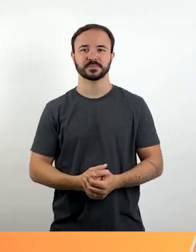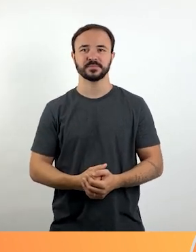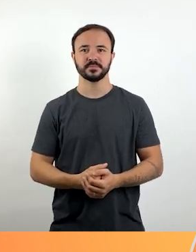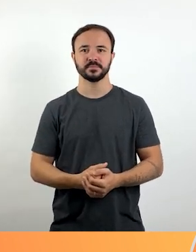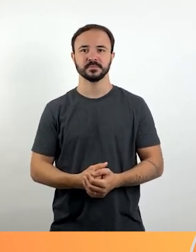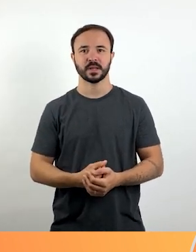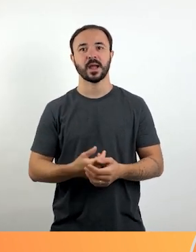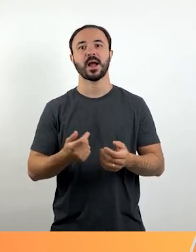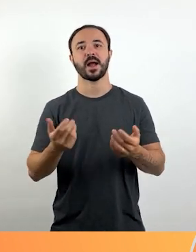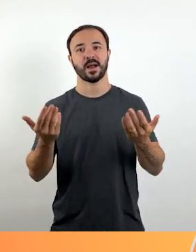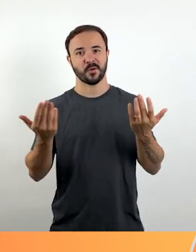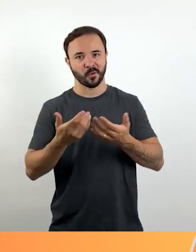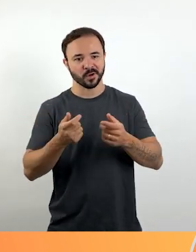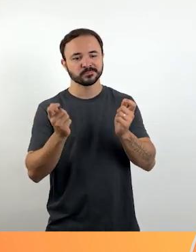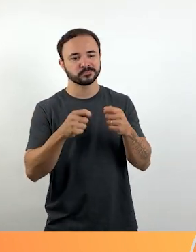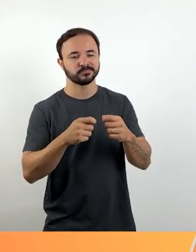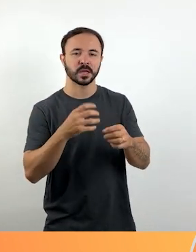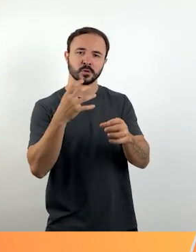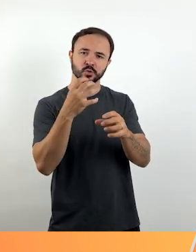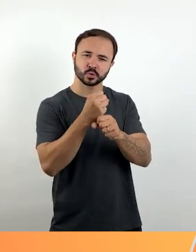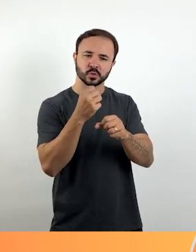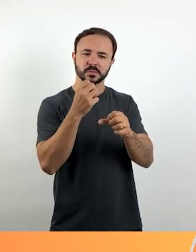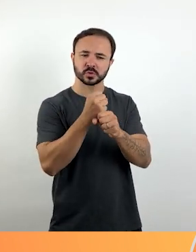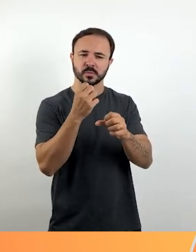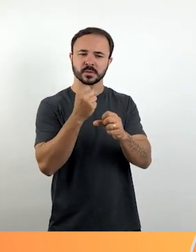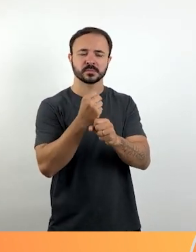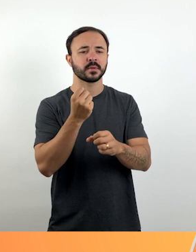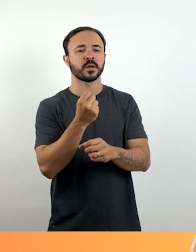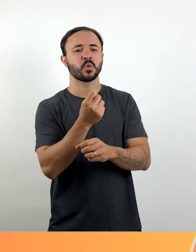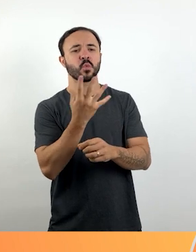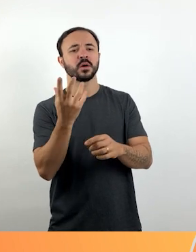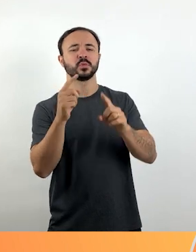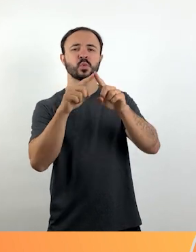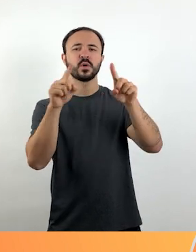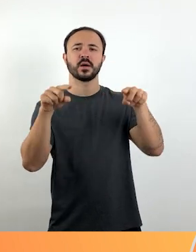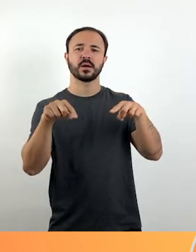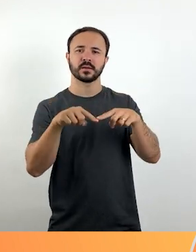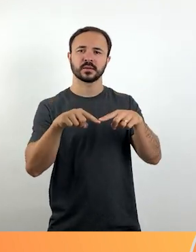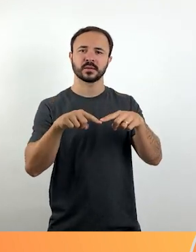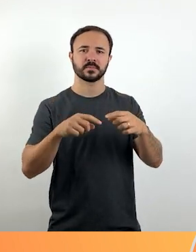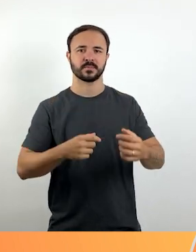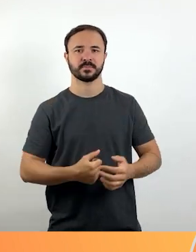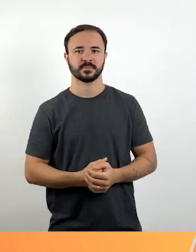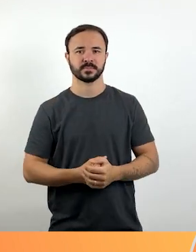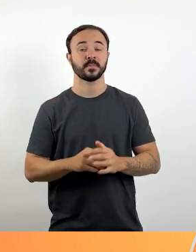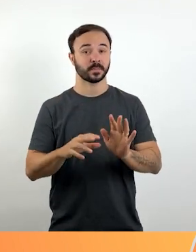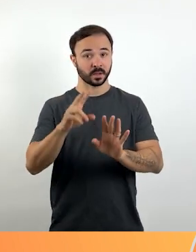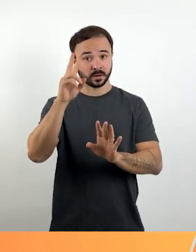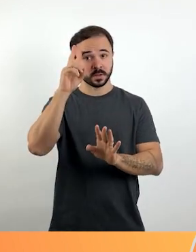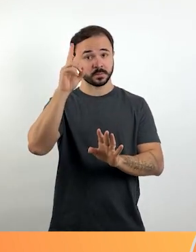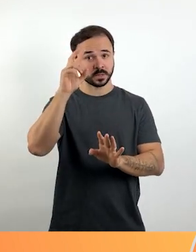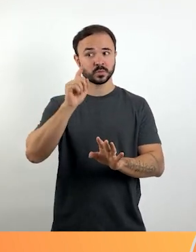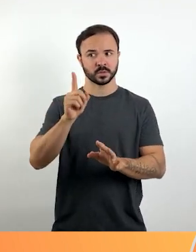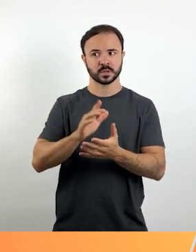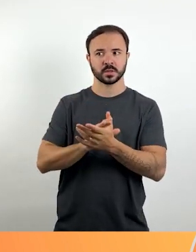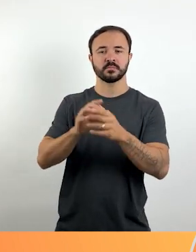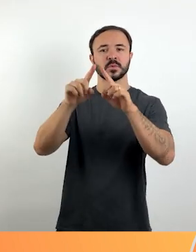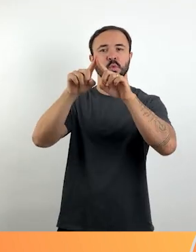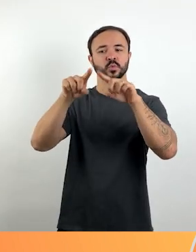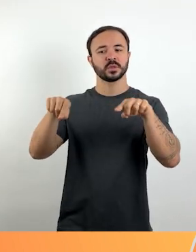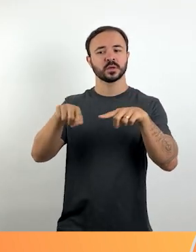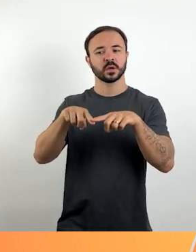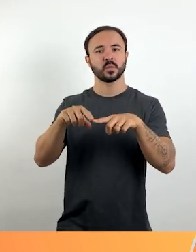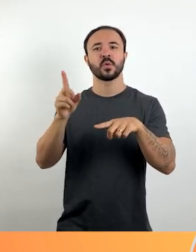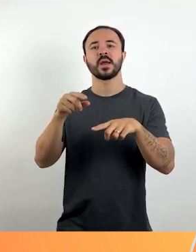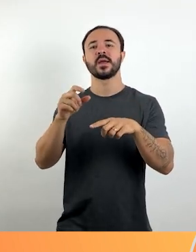essa área, né, essa primeira área da parte amarela. Lembrando que para calcular a área do triângulo é base